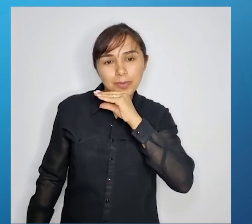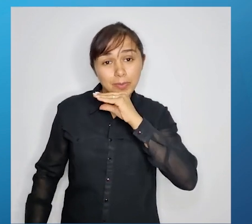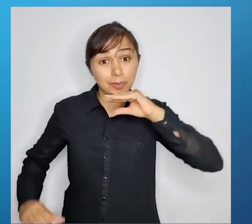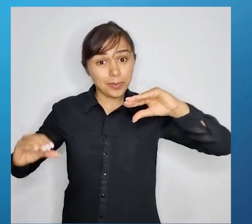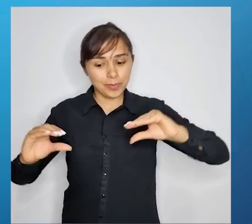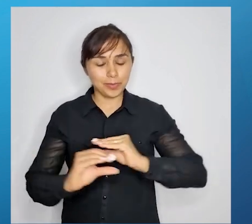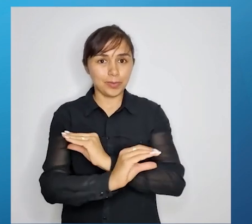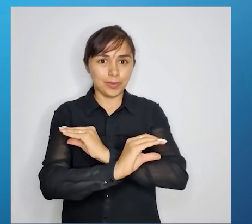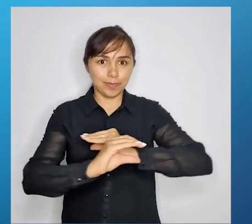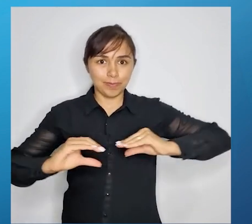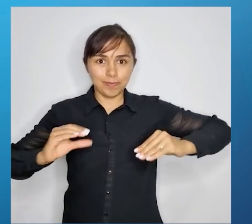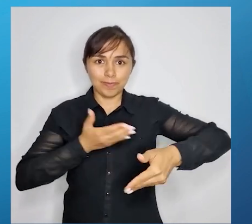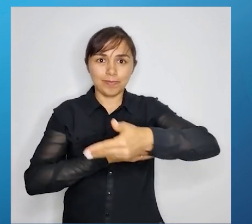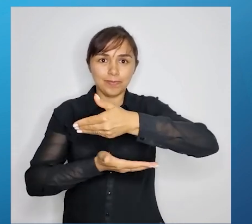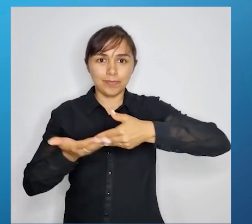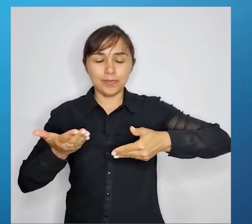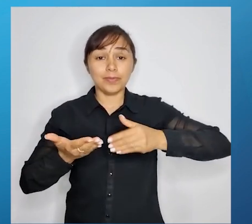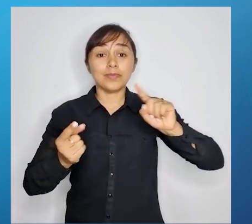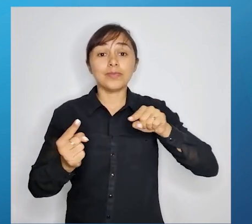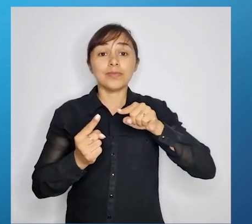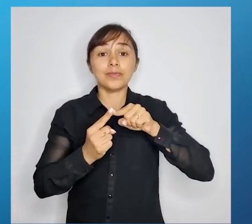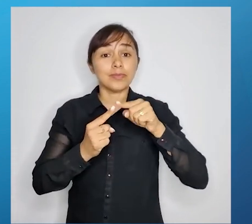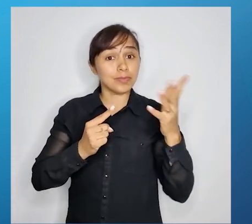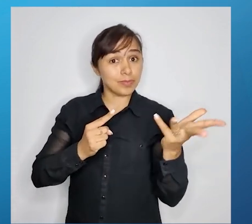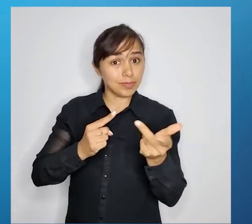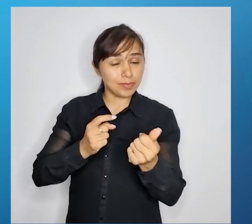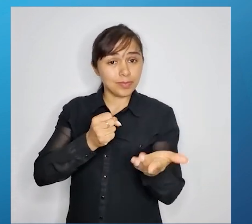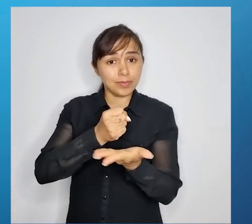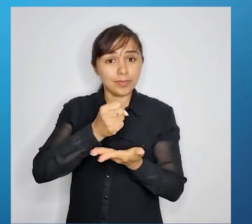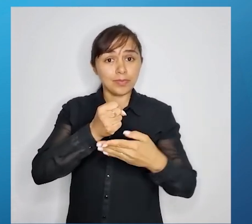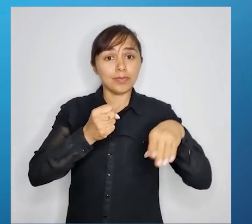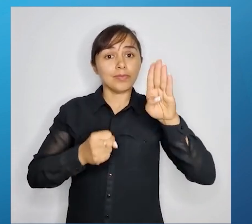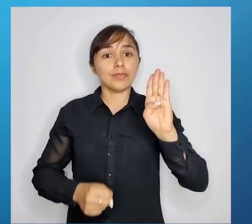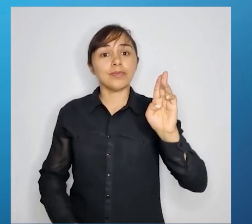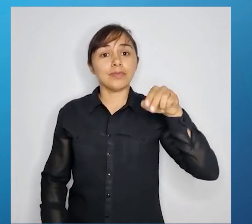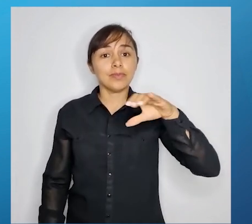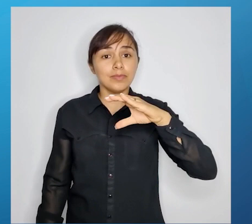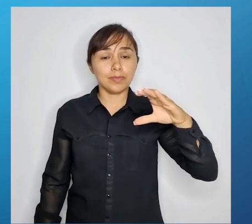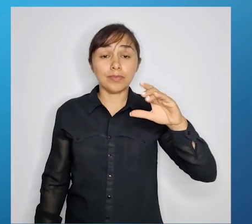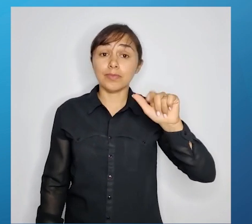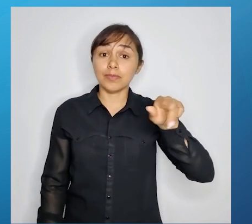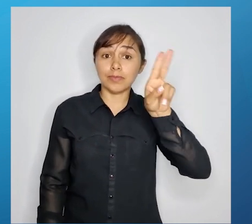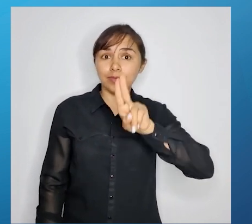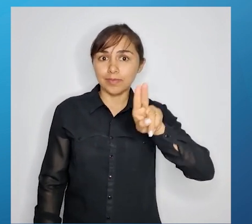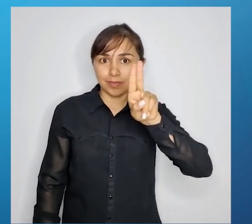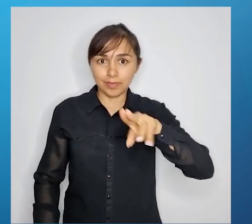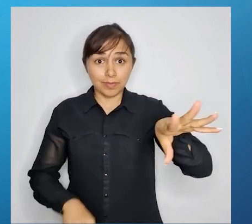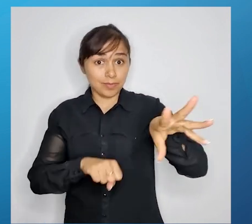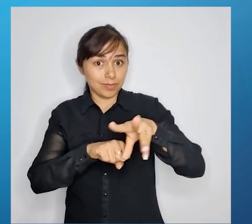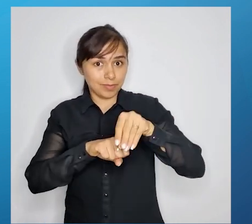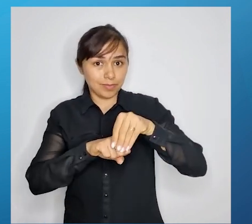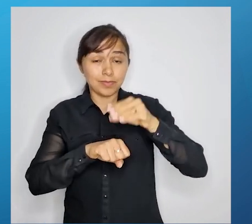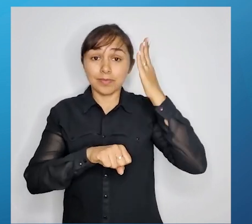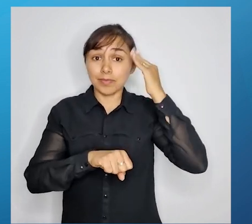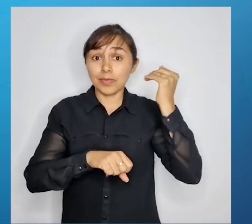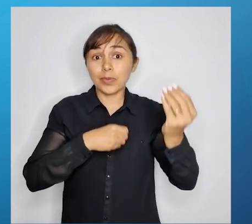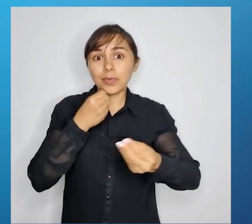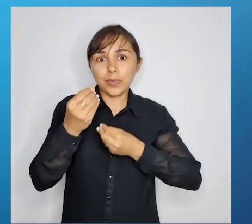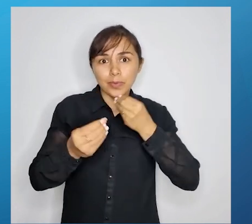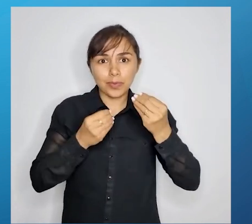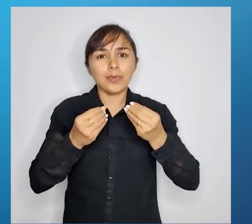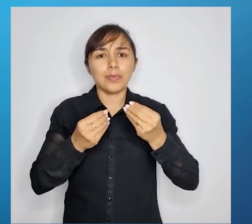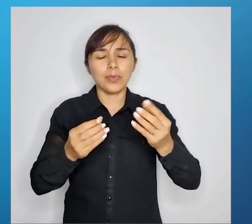esse tema? Objetivos e habilidades BNCC dessa aula. Utilizar o conhecimento das formas de propagação do